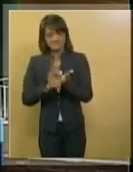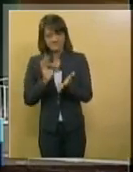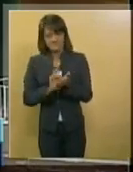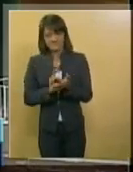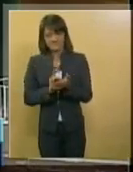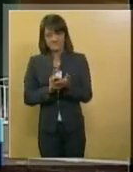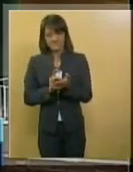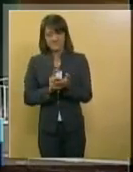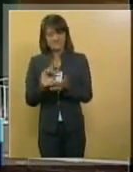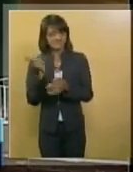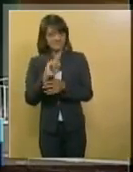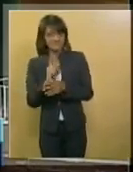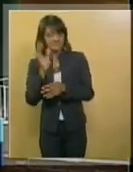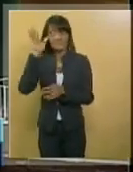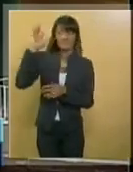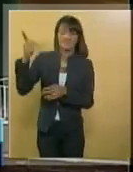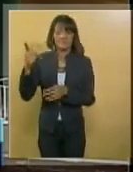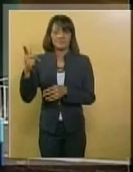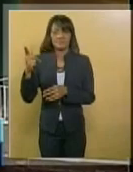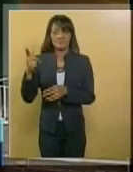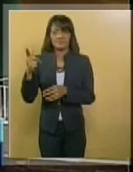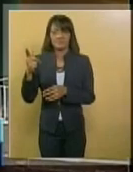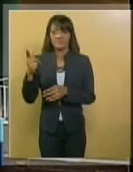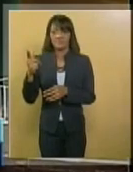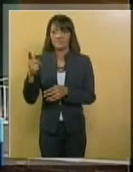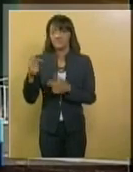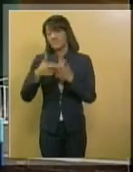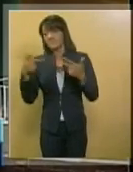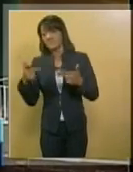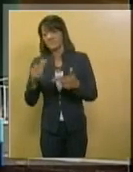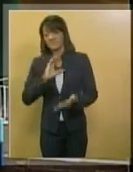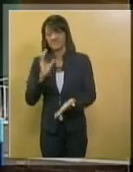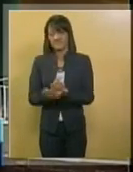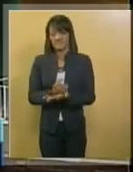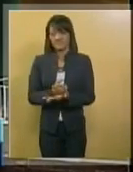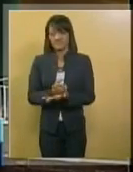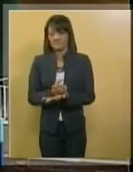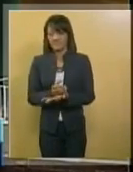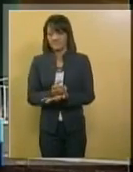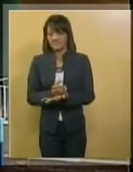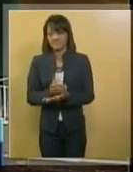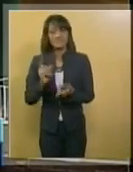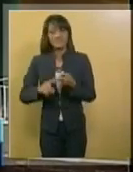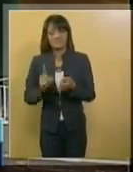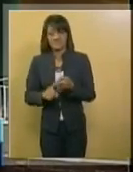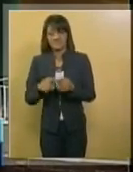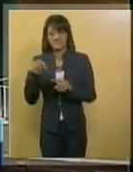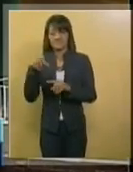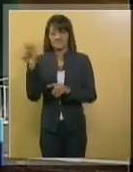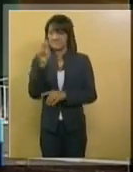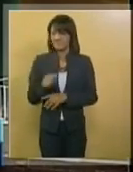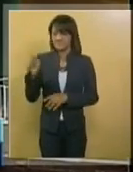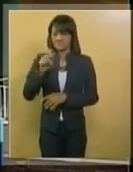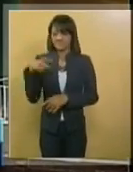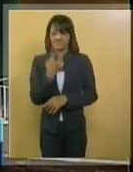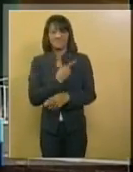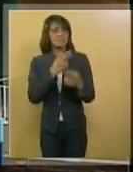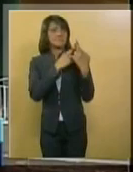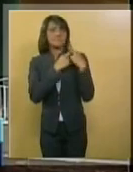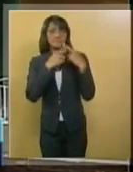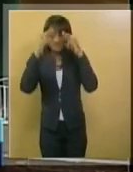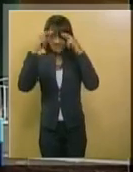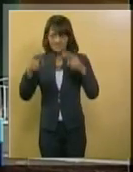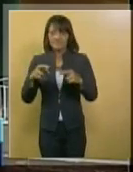não incorrer em invasão, usurpação ou outra modalidade de crime. Então, dentro deste raciocínio, somos nós que devemos respeito aos